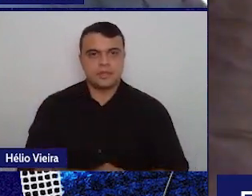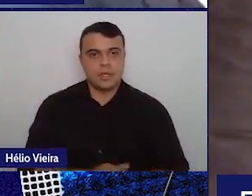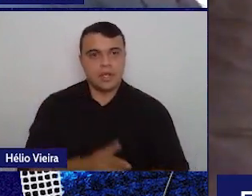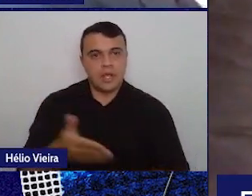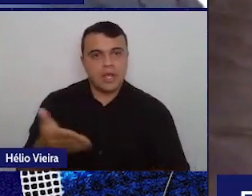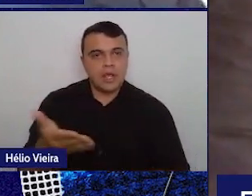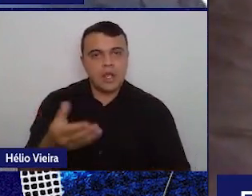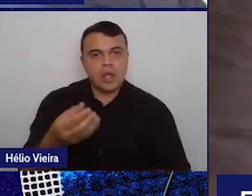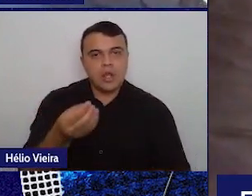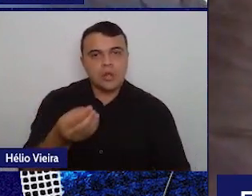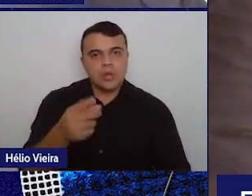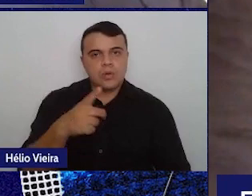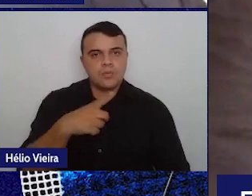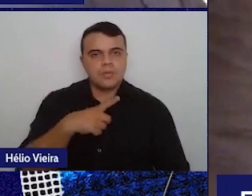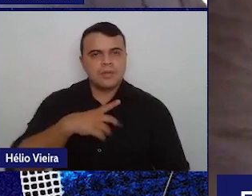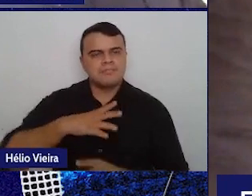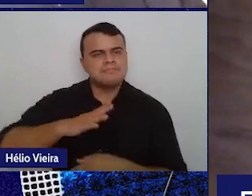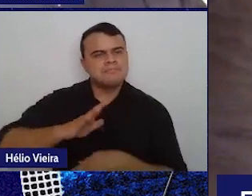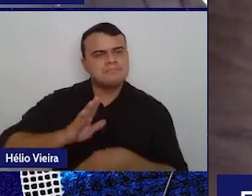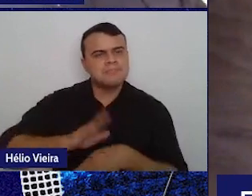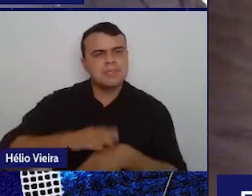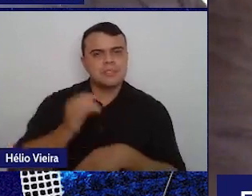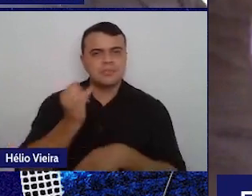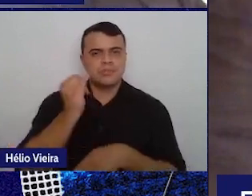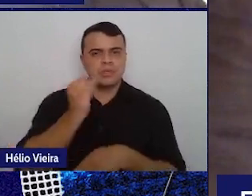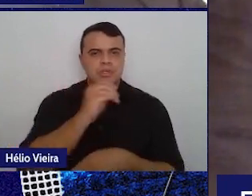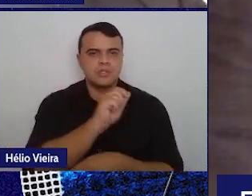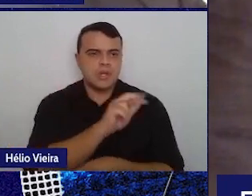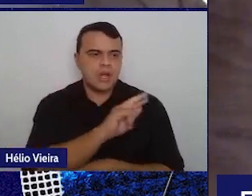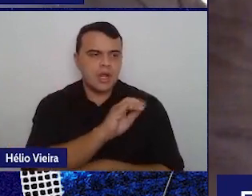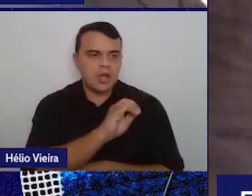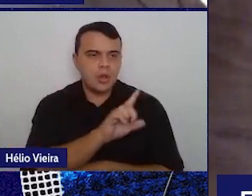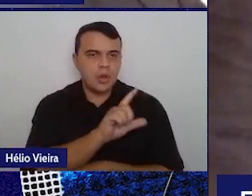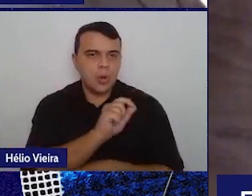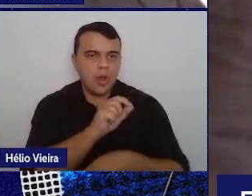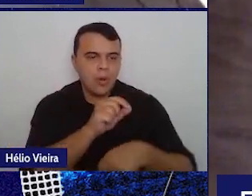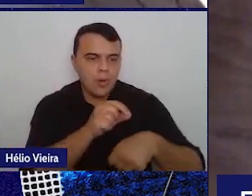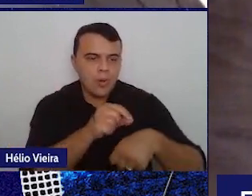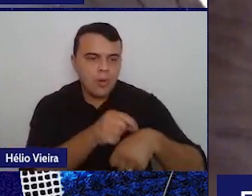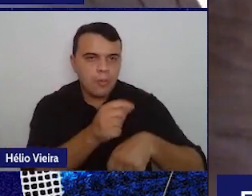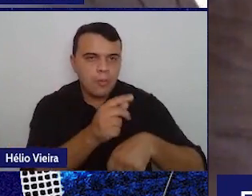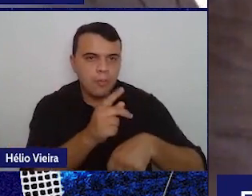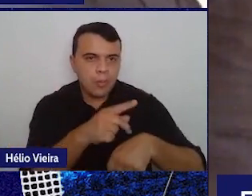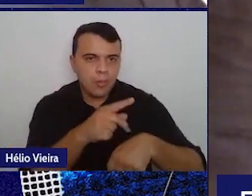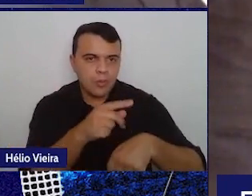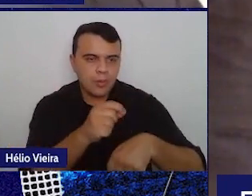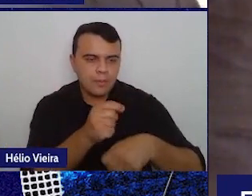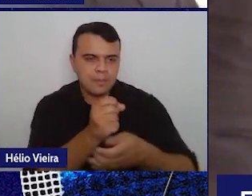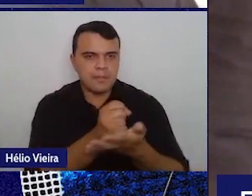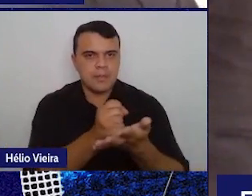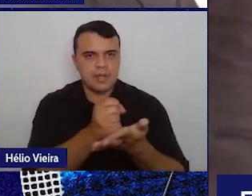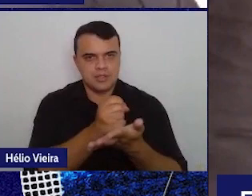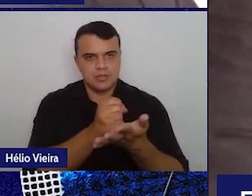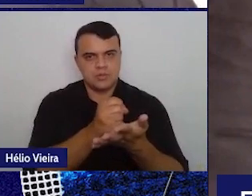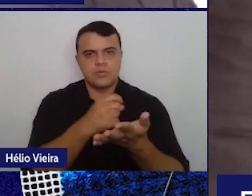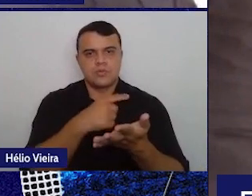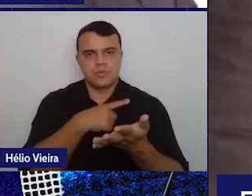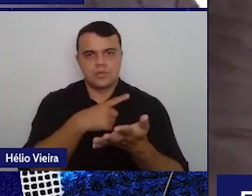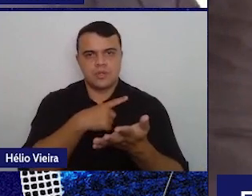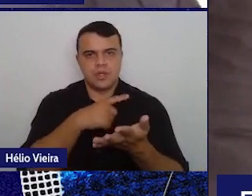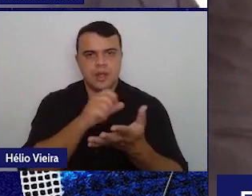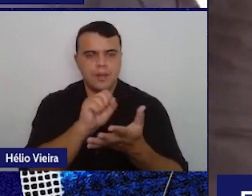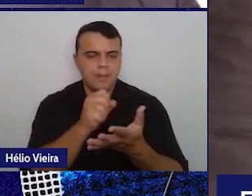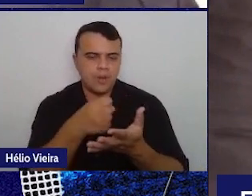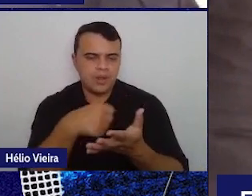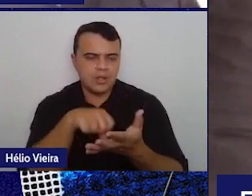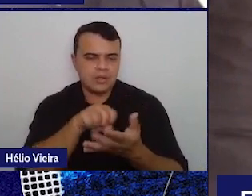que é mais importante no arraiolo? É o ponto básico, que vai trabalhar muito a motricidade, que